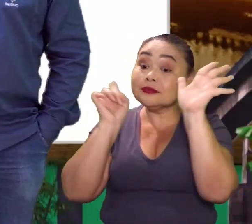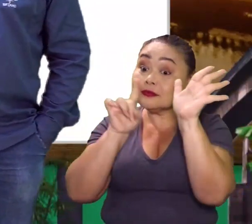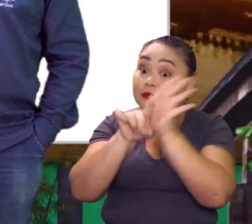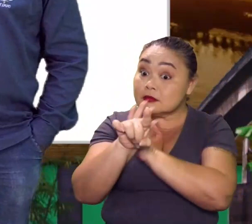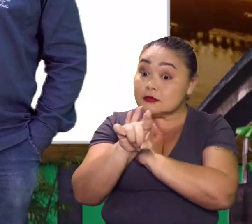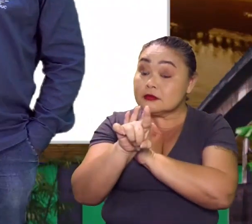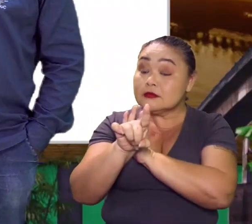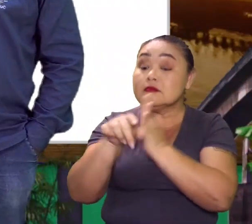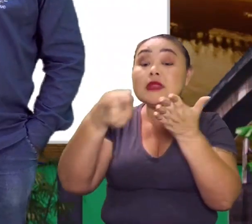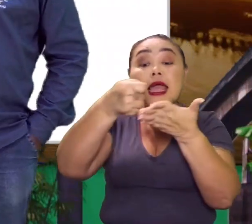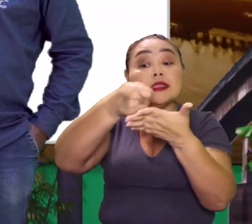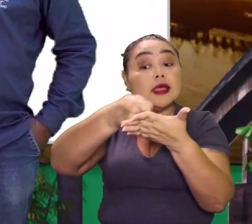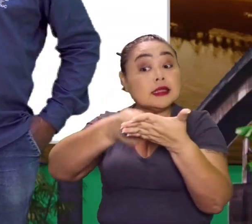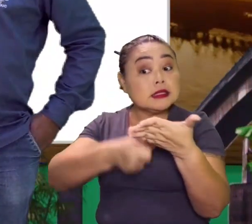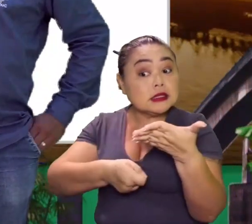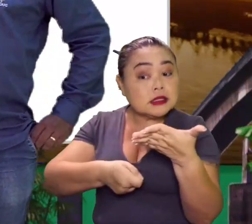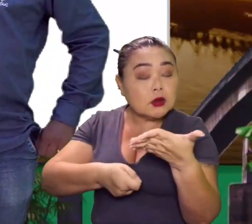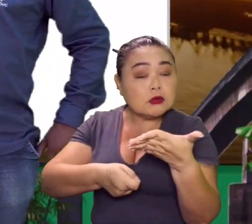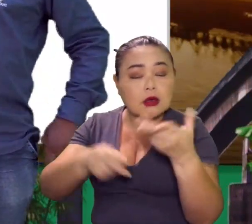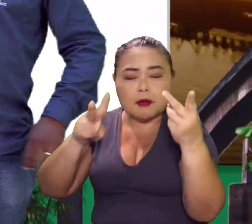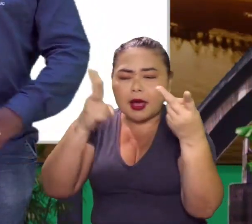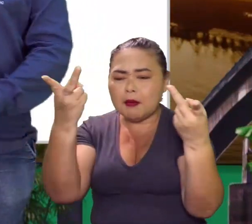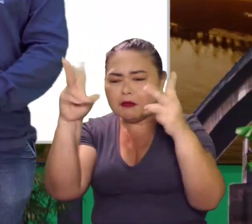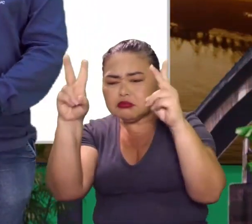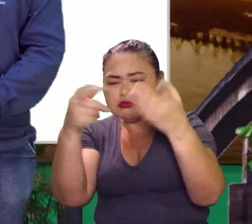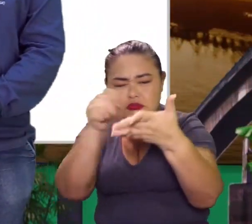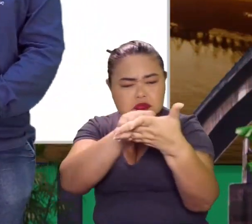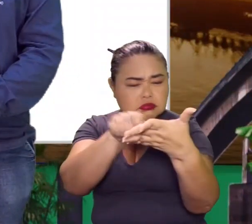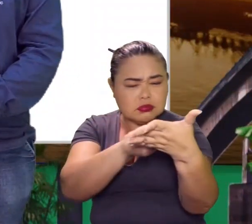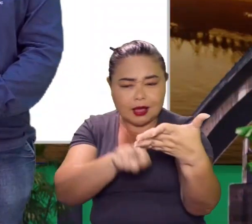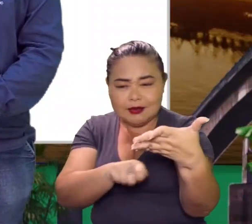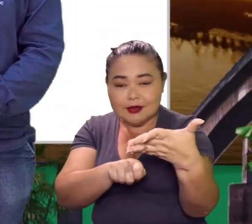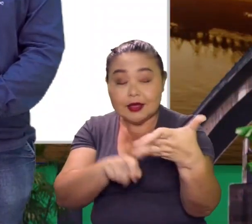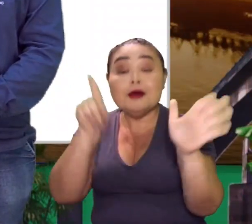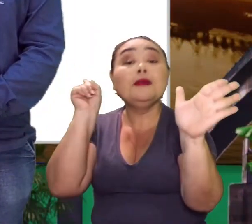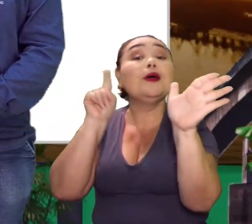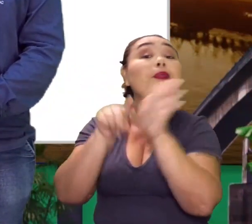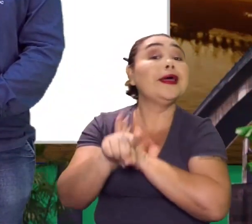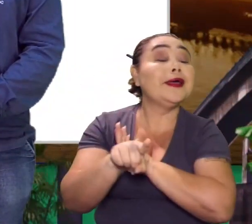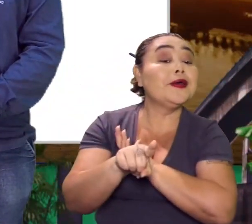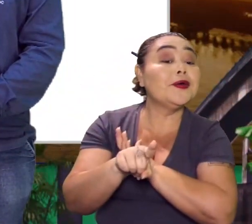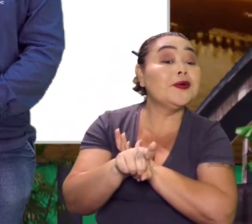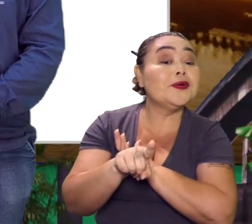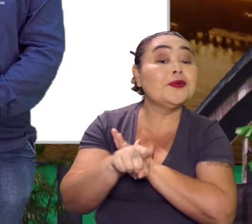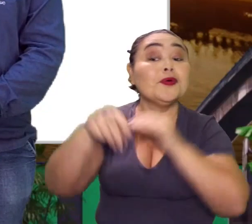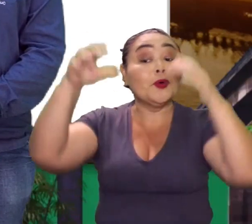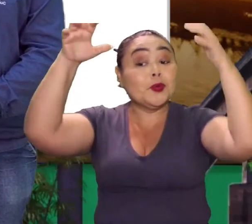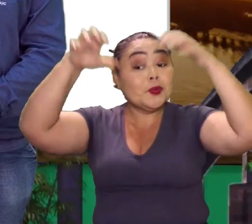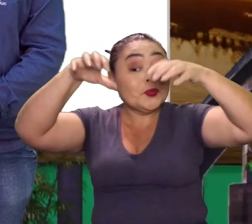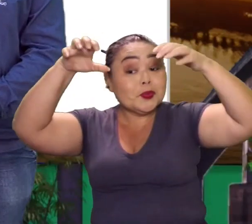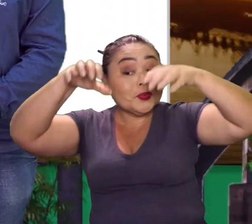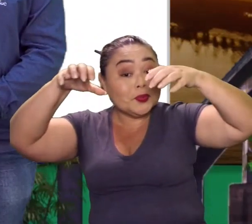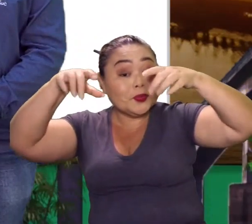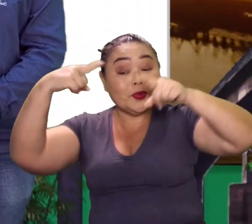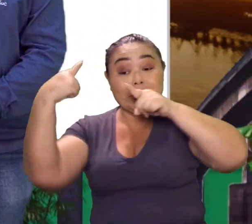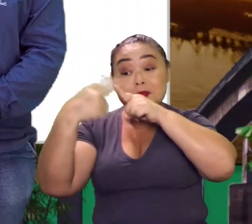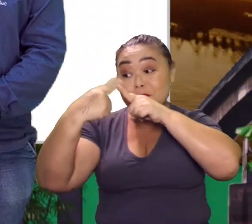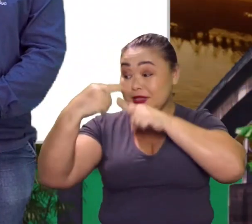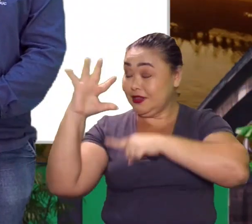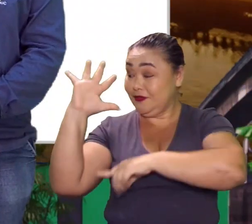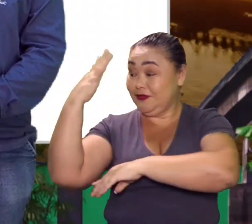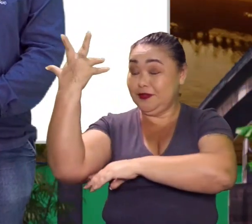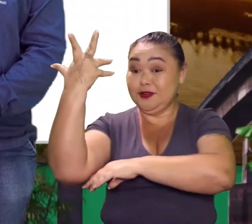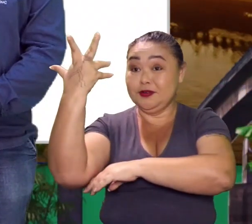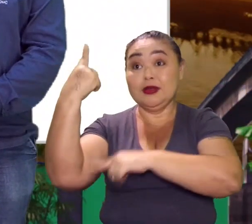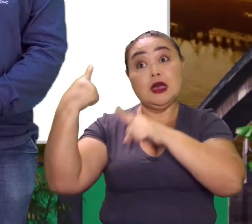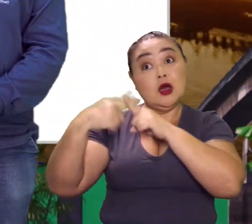da redação. Tinha todo um texto lá, barará, barará. Aí a pergunta era, chove muito porque tem floresta?